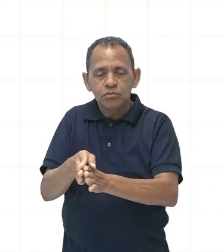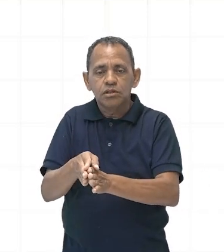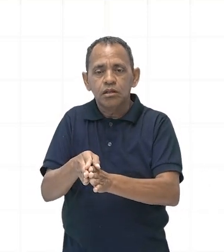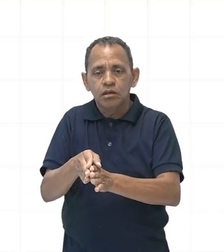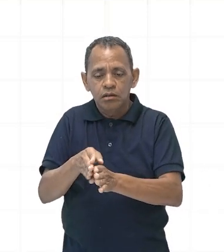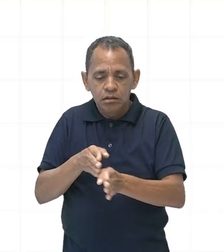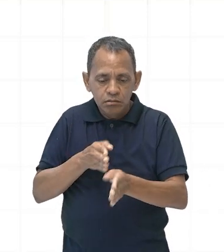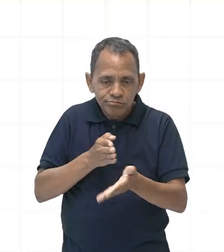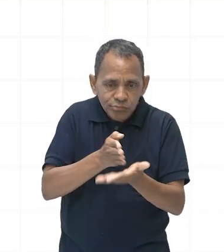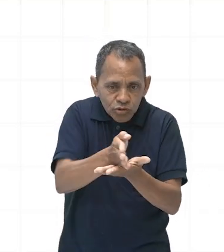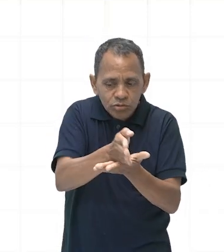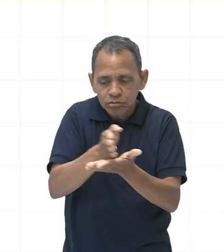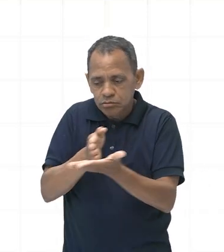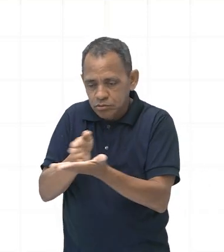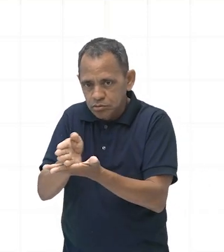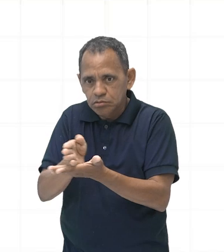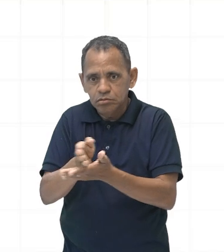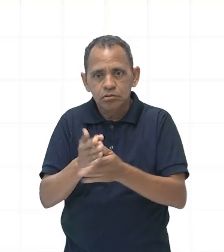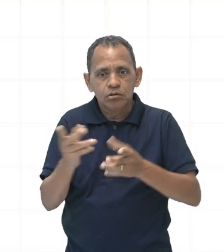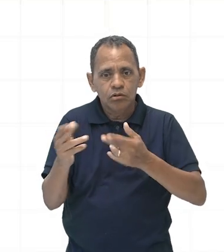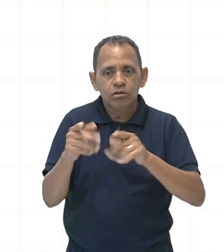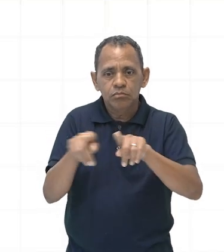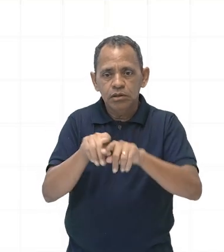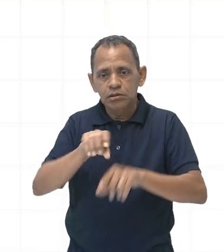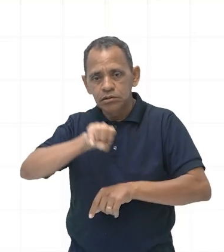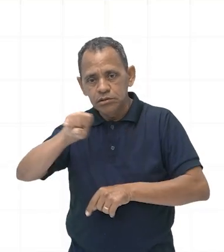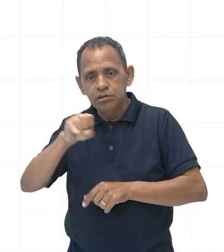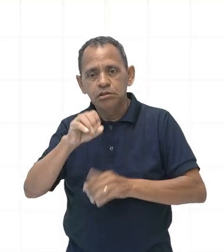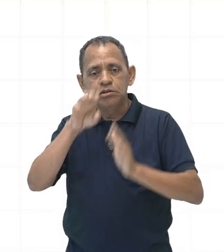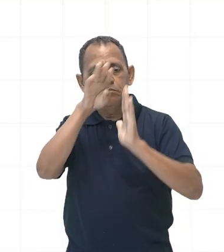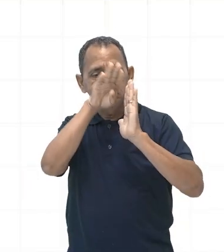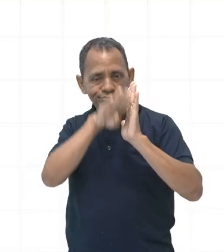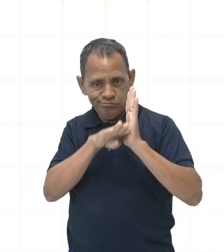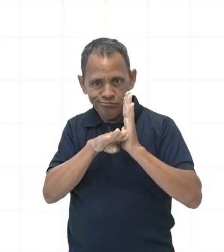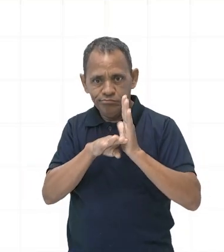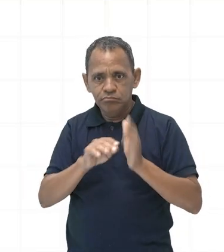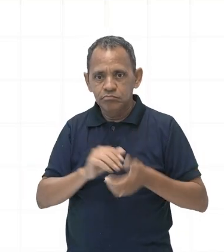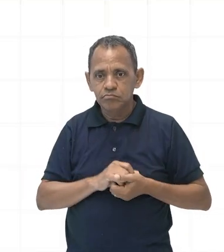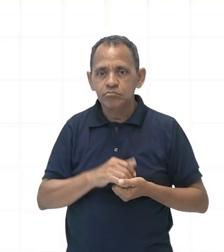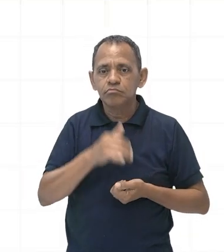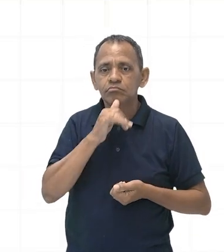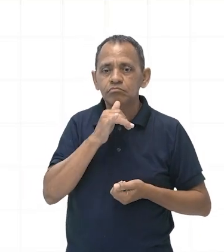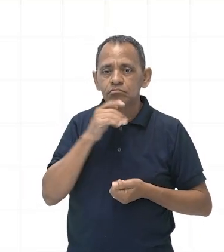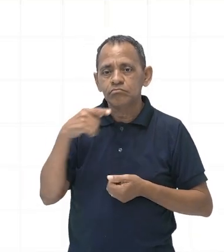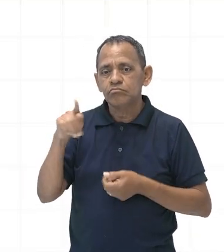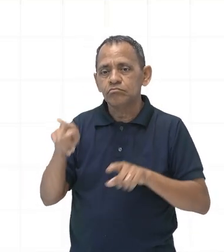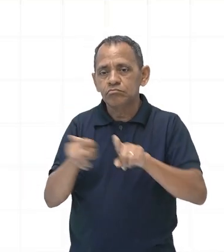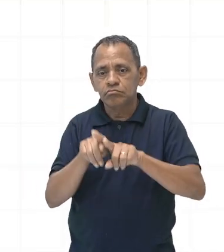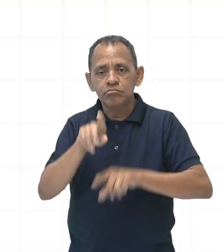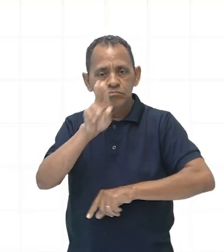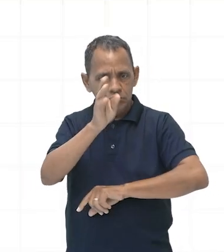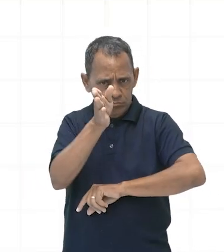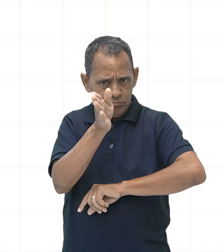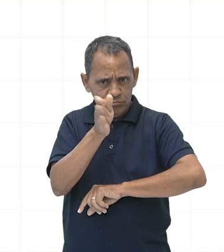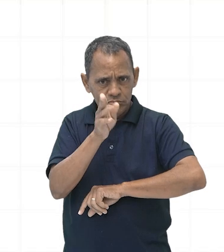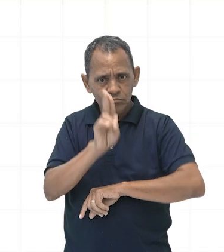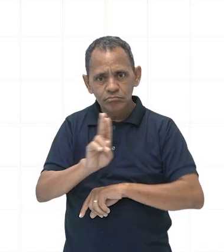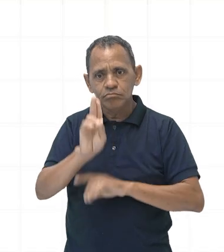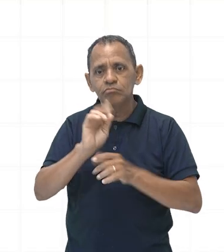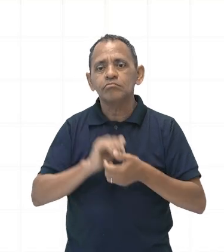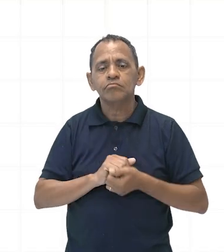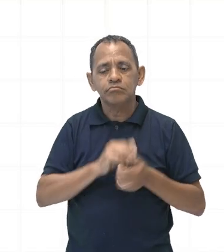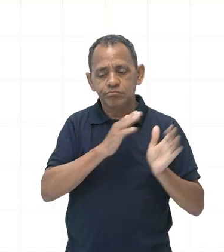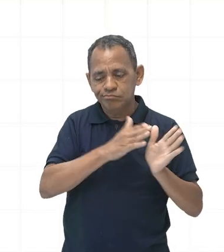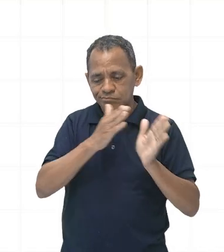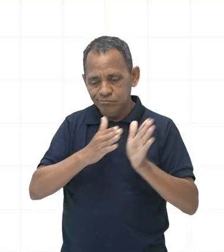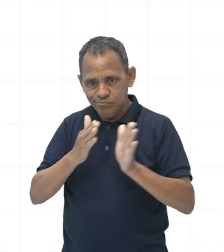diminuindo. Vamos então ver mais um exemplo. Veja só, já vamos aplicar o mesmo passo a passo que a